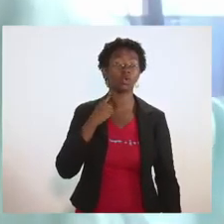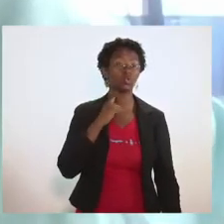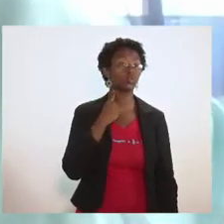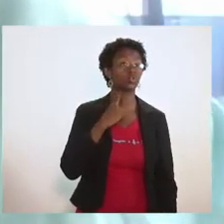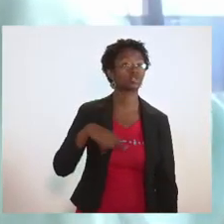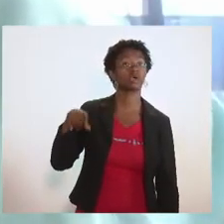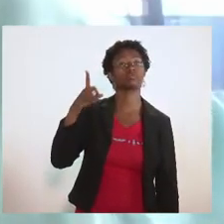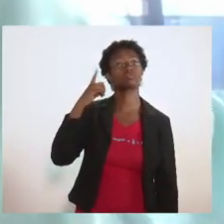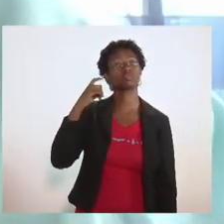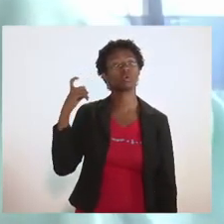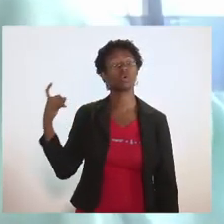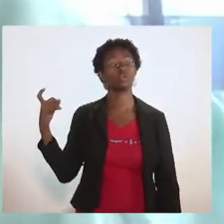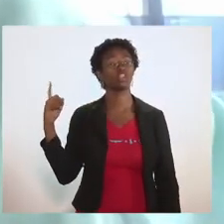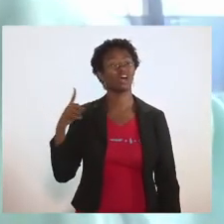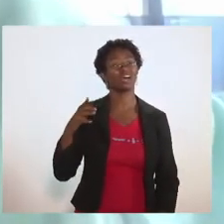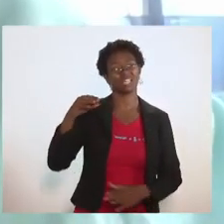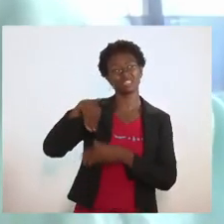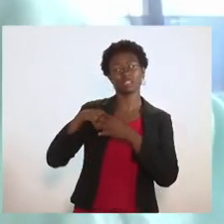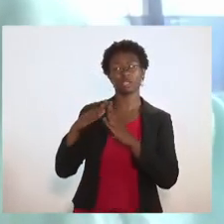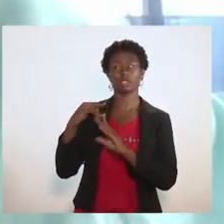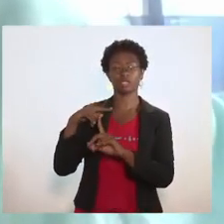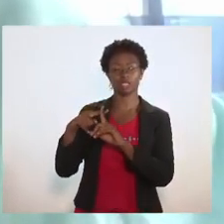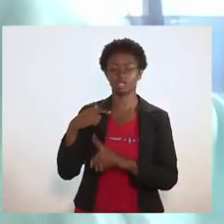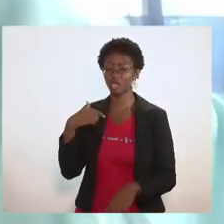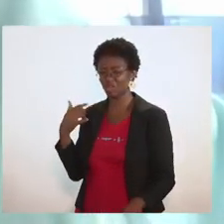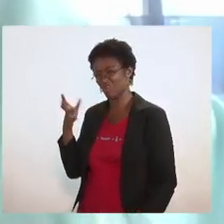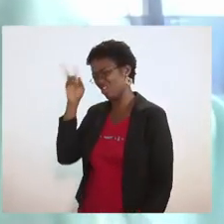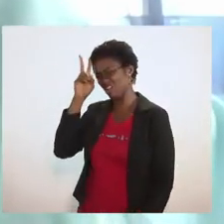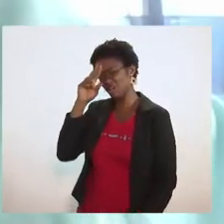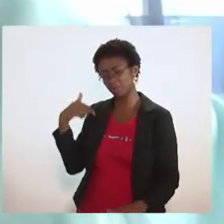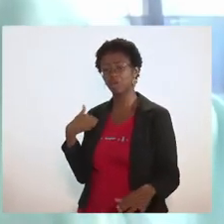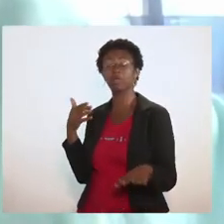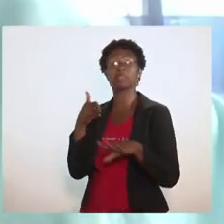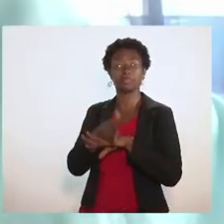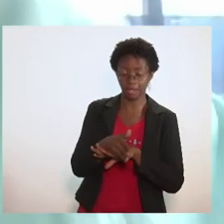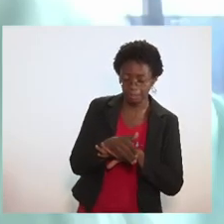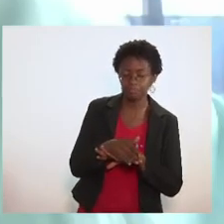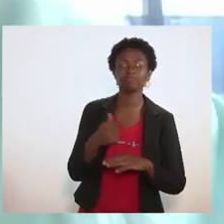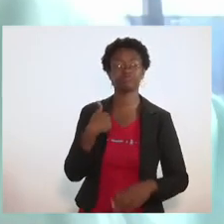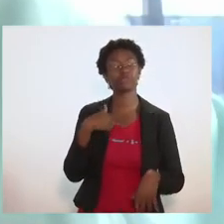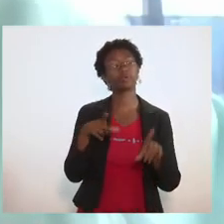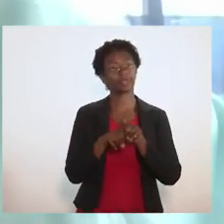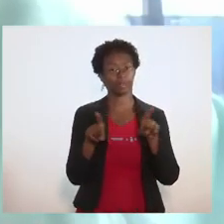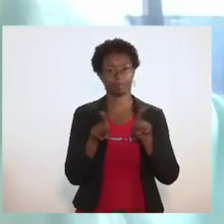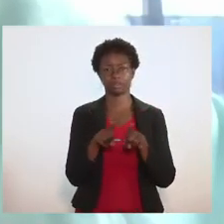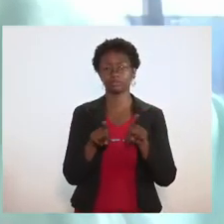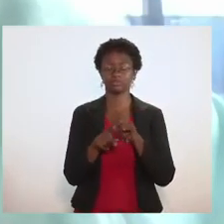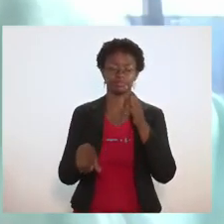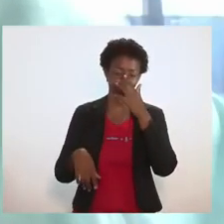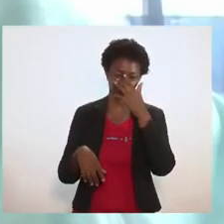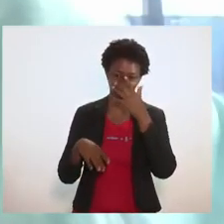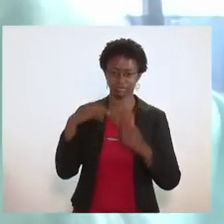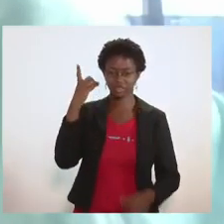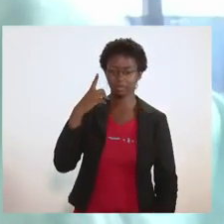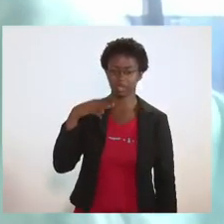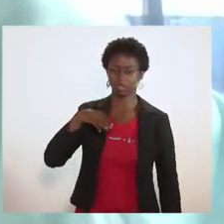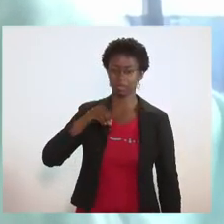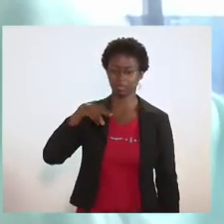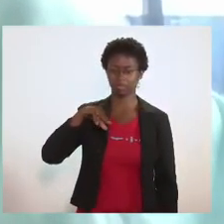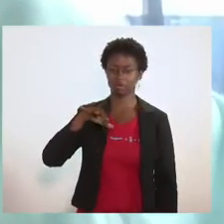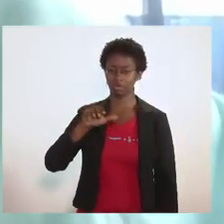antigo. Eu me lembro, Márcio Pacheco, eu creio que Vossa Excelência nem era deputado ainda. Houve problemas de fiscalização,